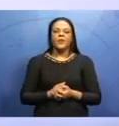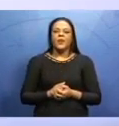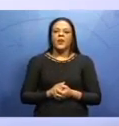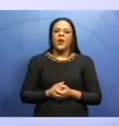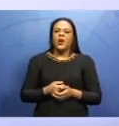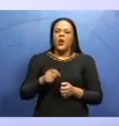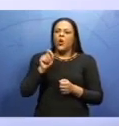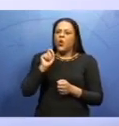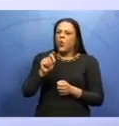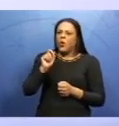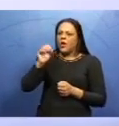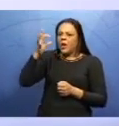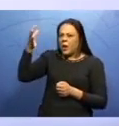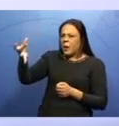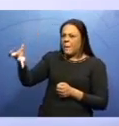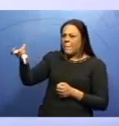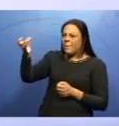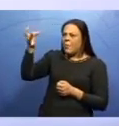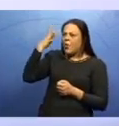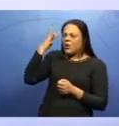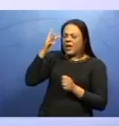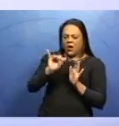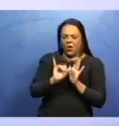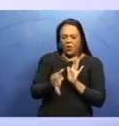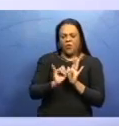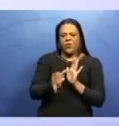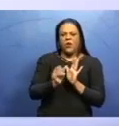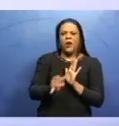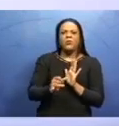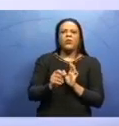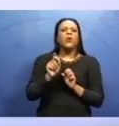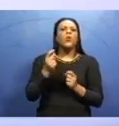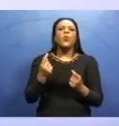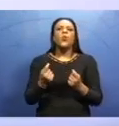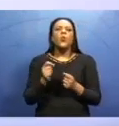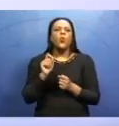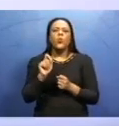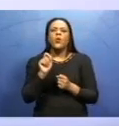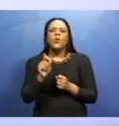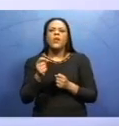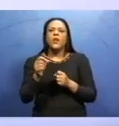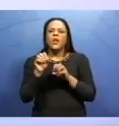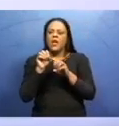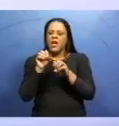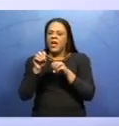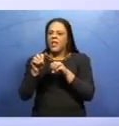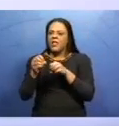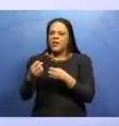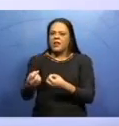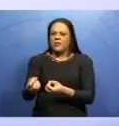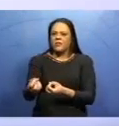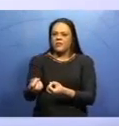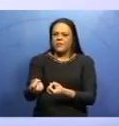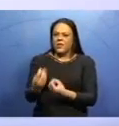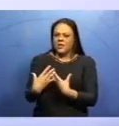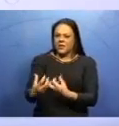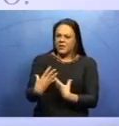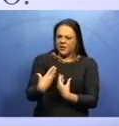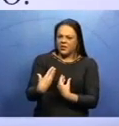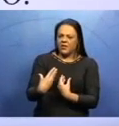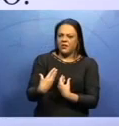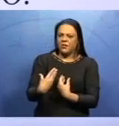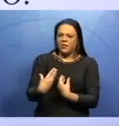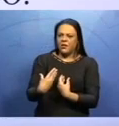Qual a moral se caracteriza com a fábula? O que essa moral quis nos dizer que deixou